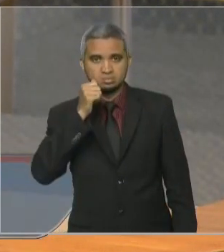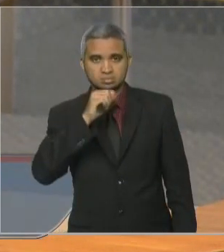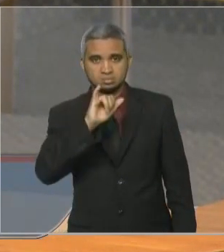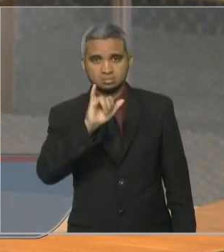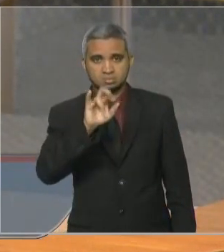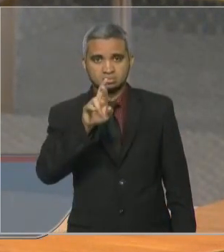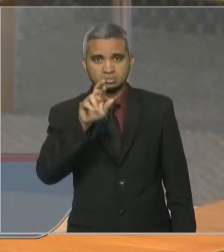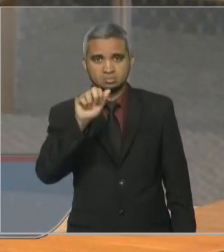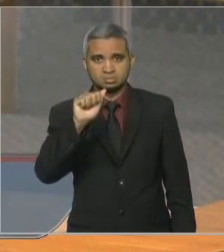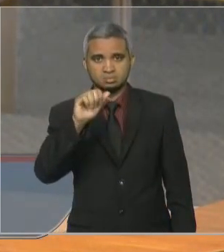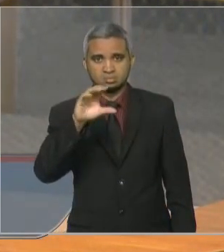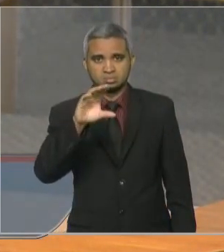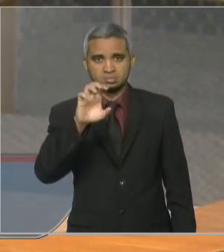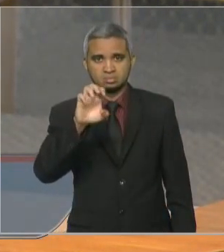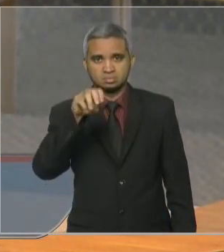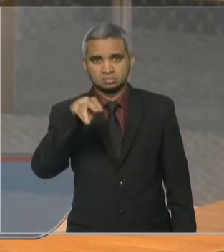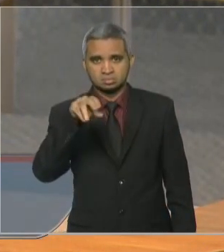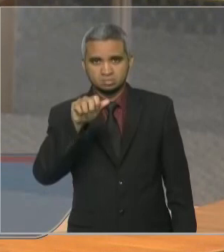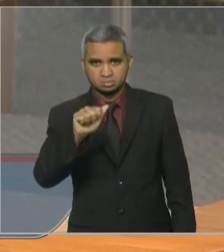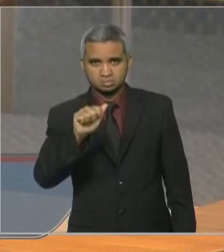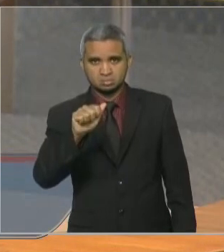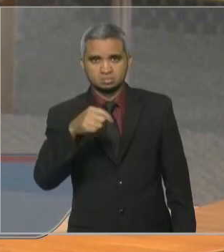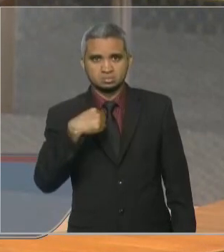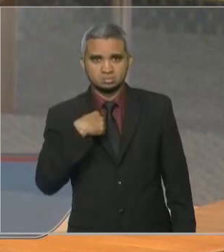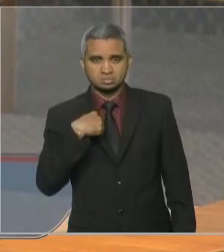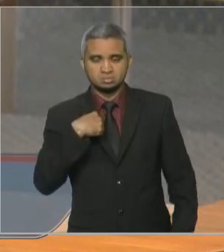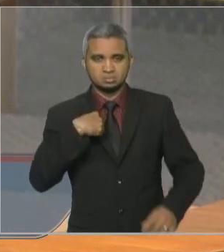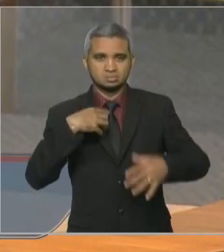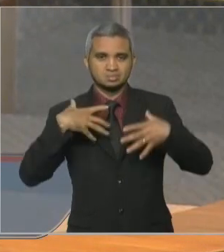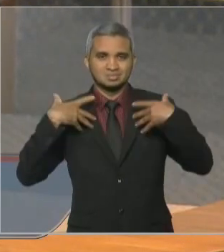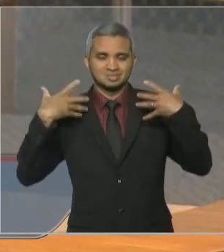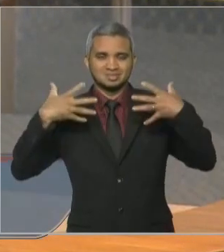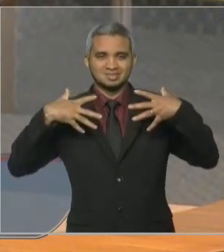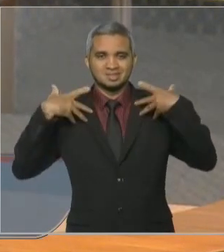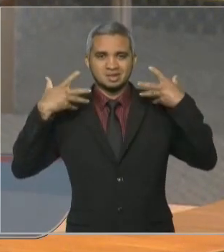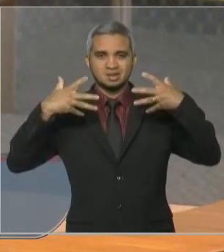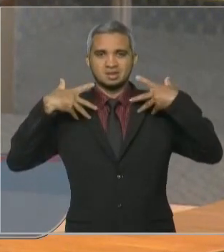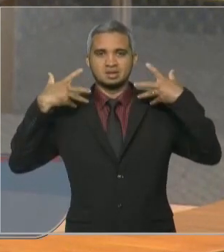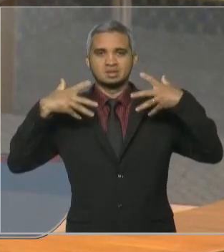Estou alegre, porque eu sei o que é